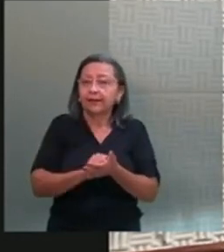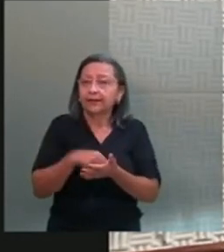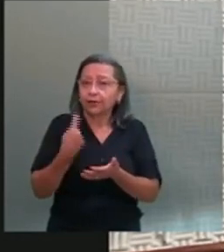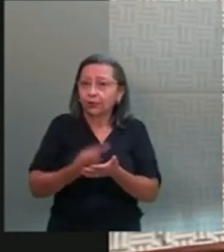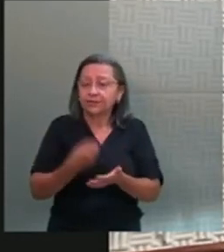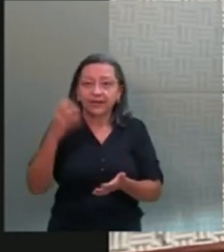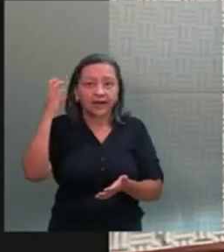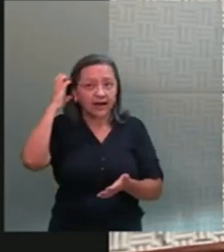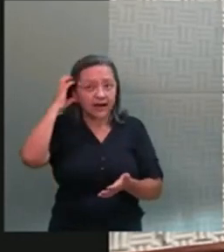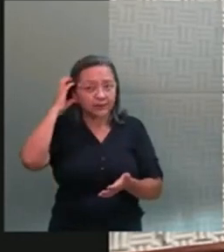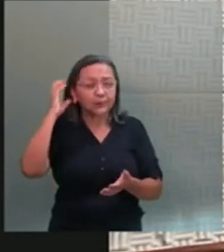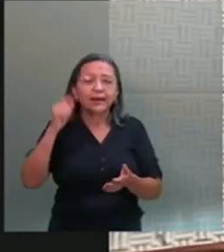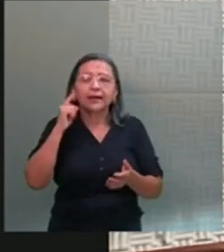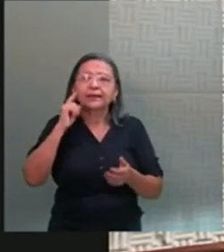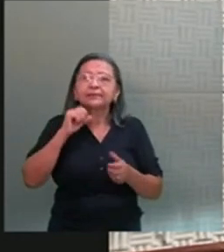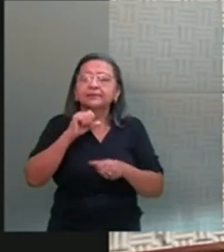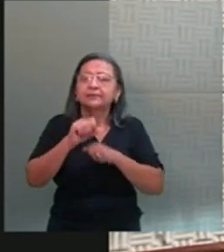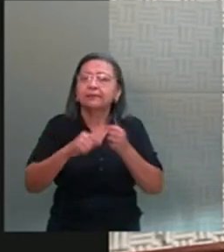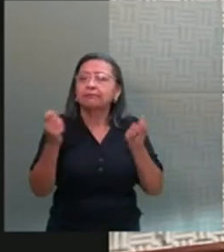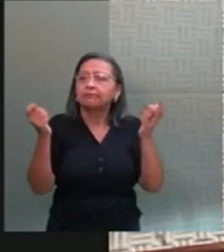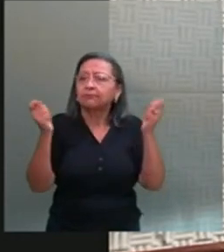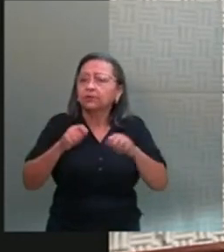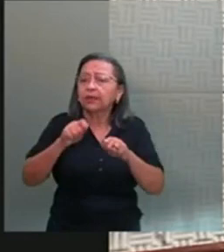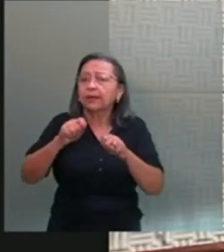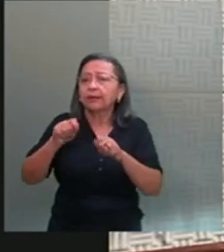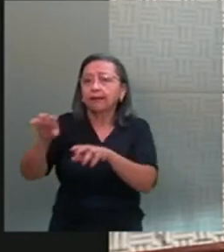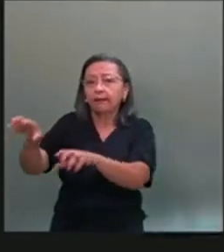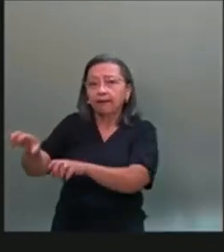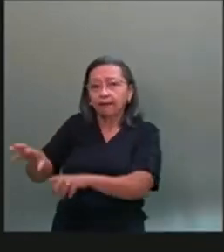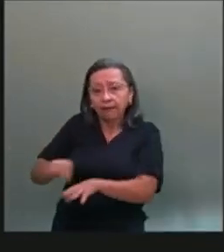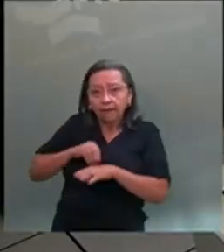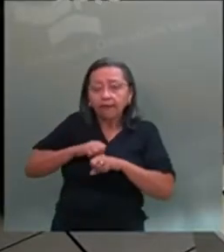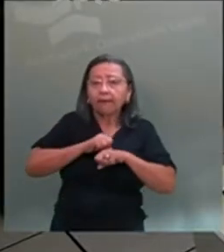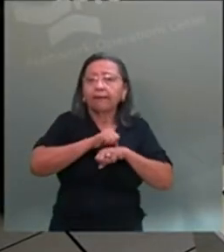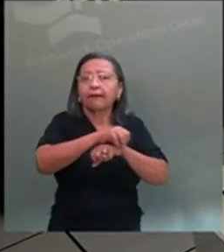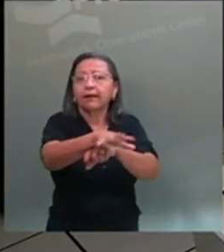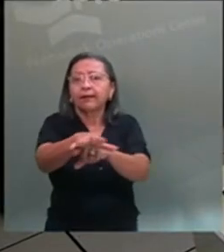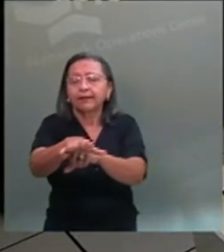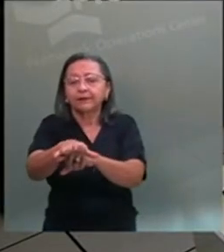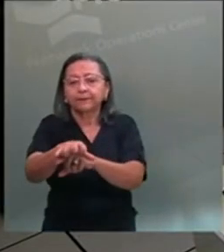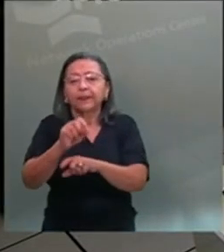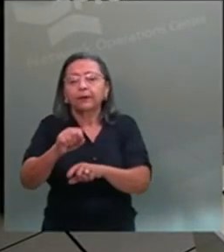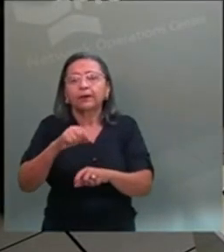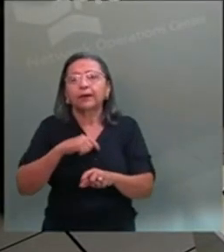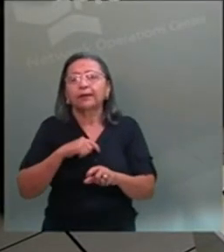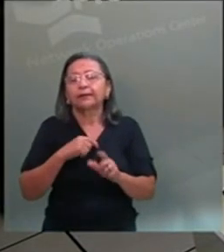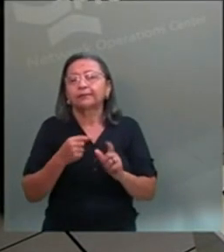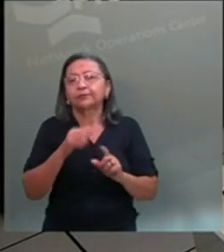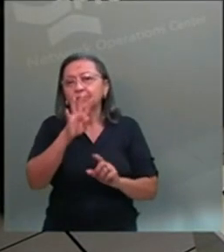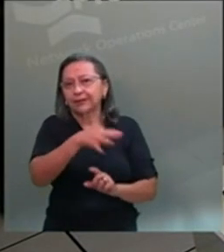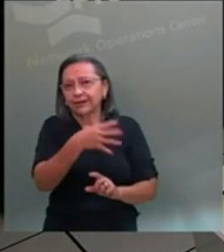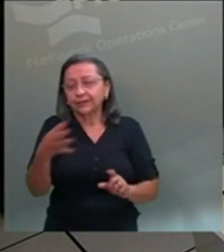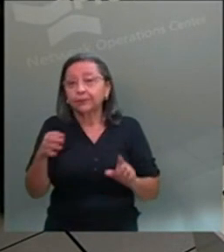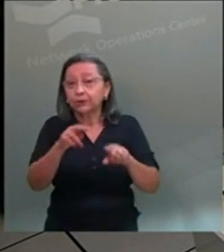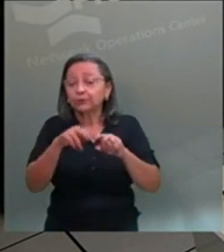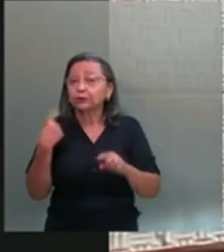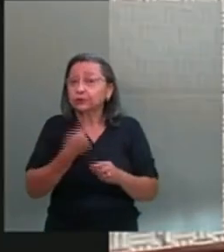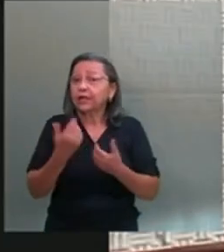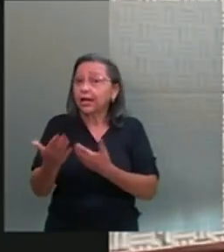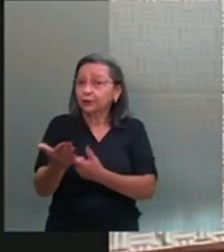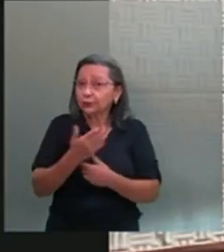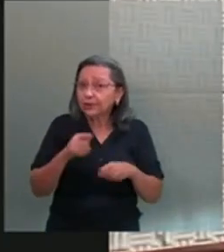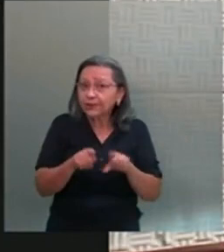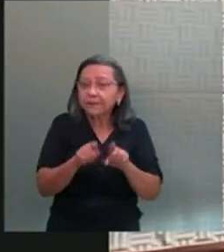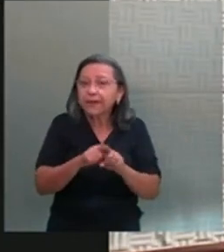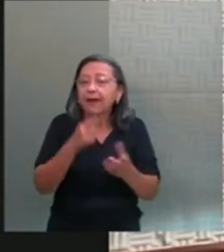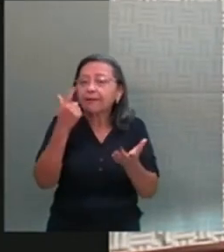radioagência, elas passam a poder retransmitir vários de nossos... 15 segundos. Em suas grades. E com isso elas nos ajudam também